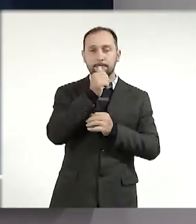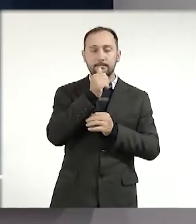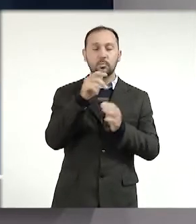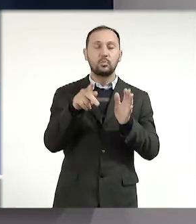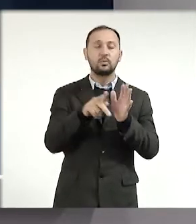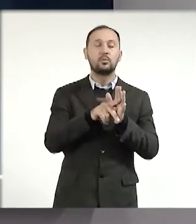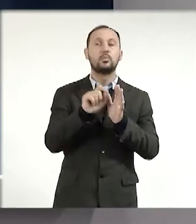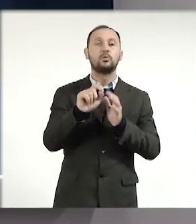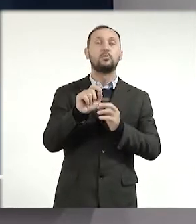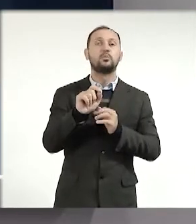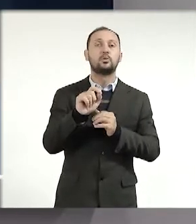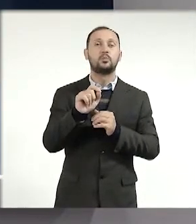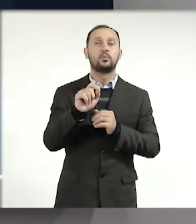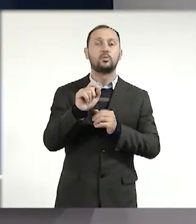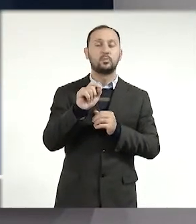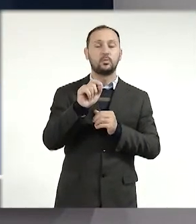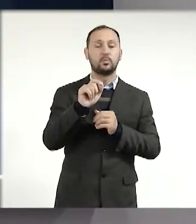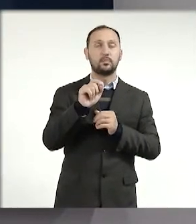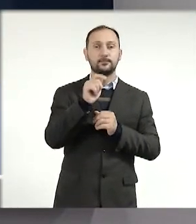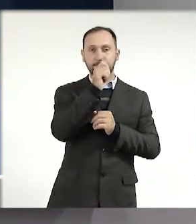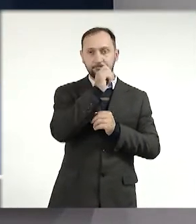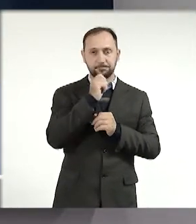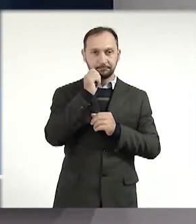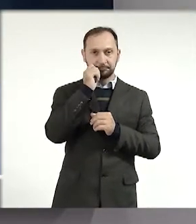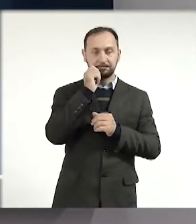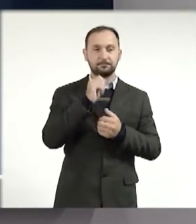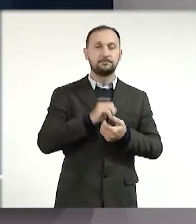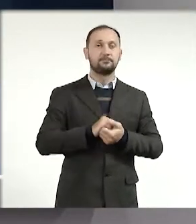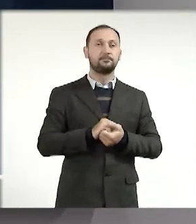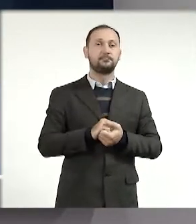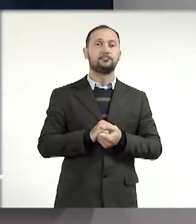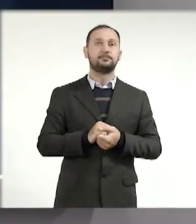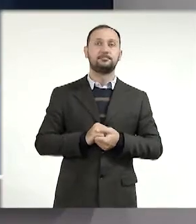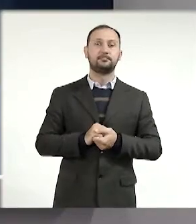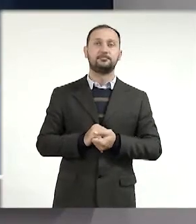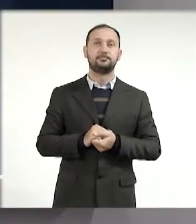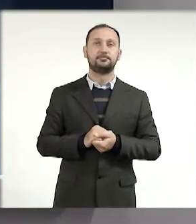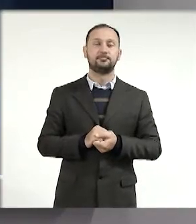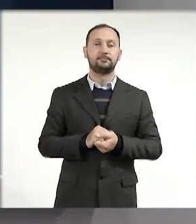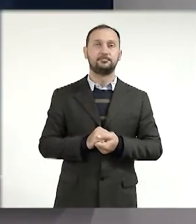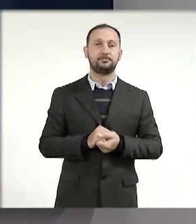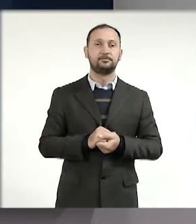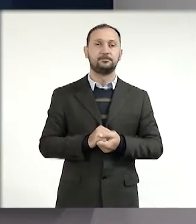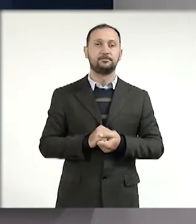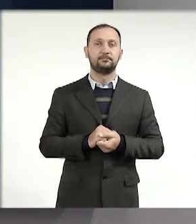em Mato Grosso do Sul, de autoria do deputado Antônio Vaz, do Republicanos.